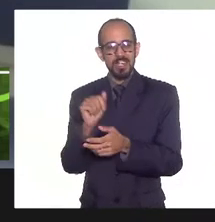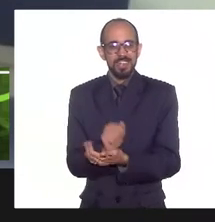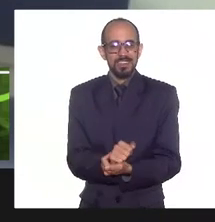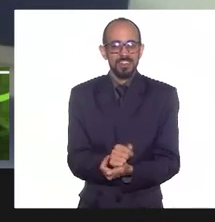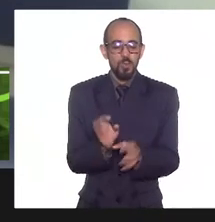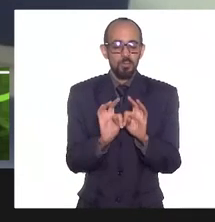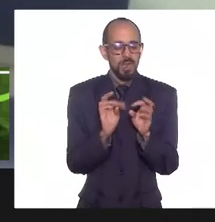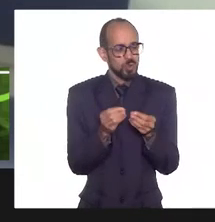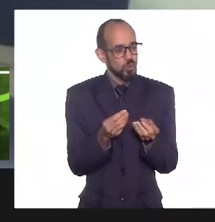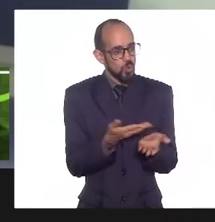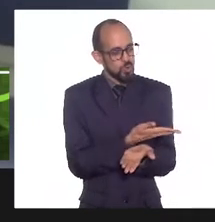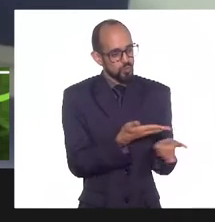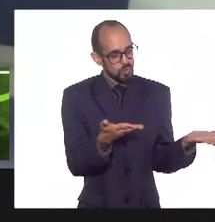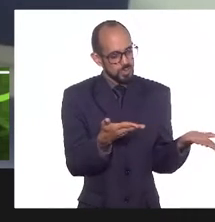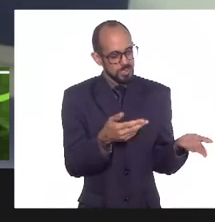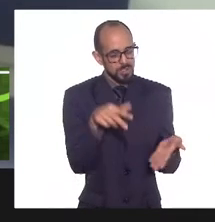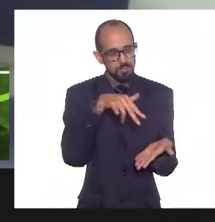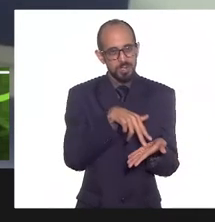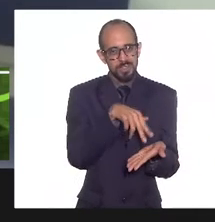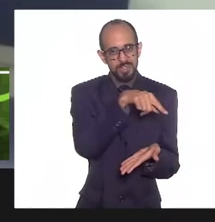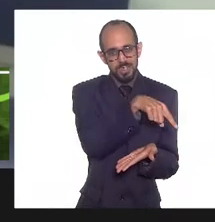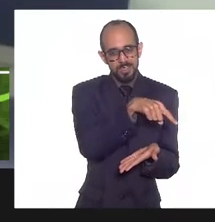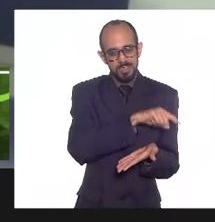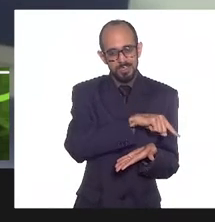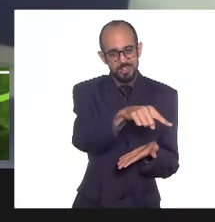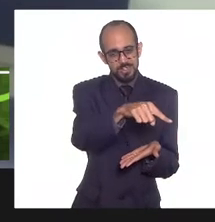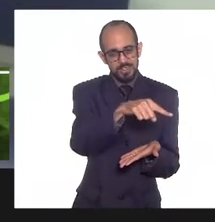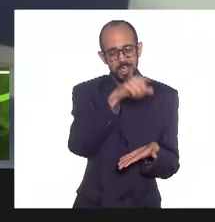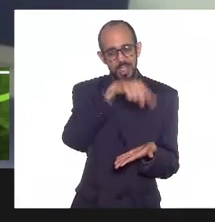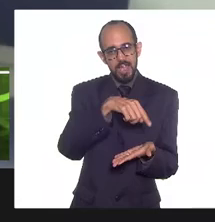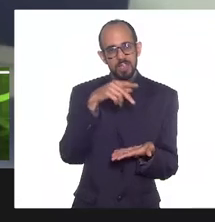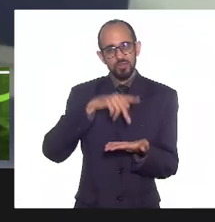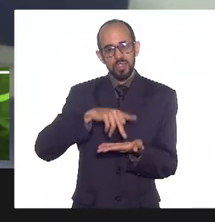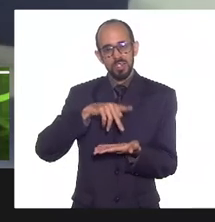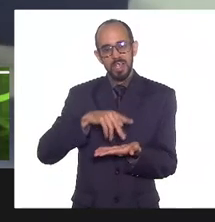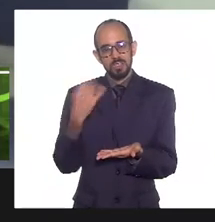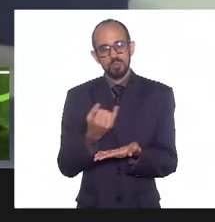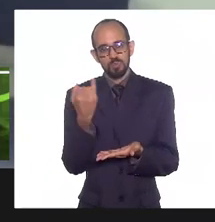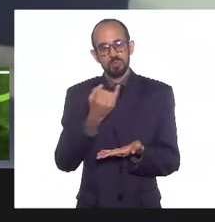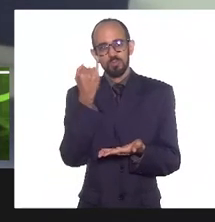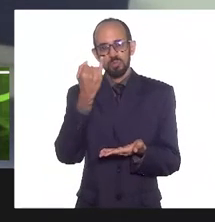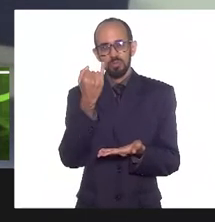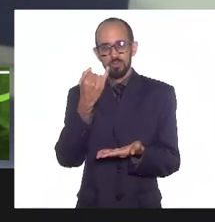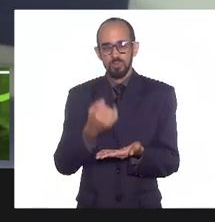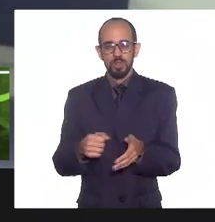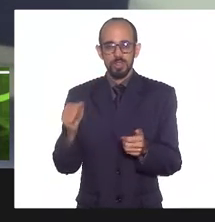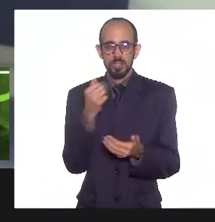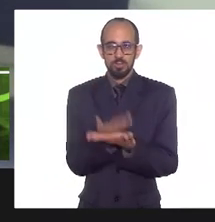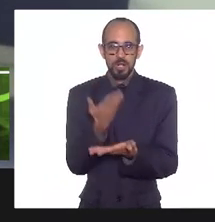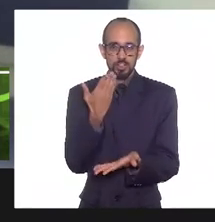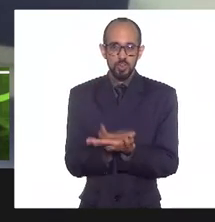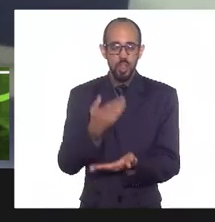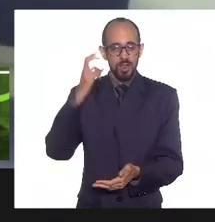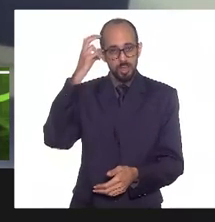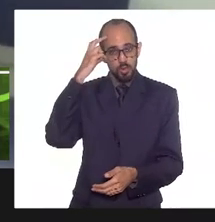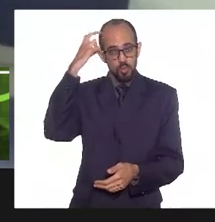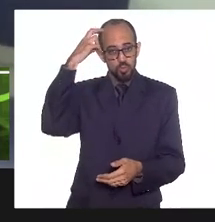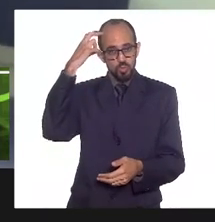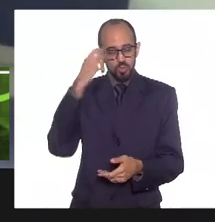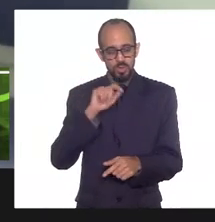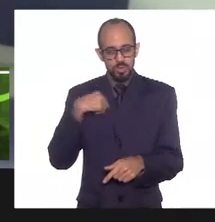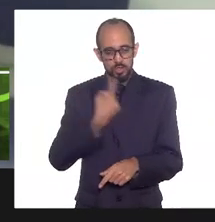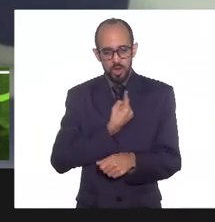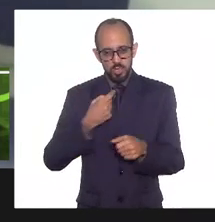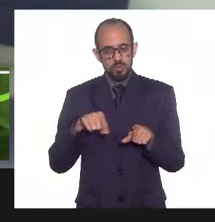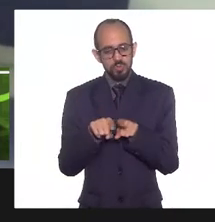vocês que estão aqui presentes são são realmente é importante para a escola da cultura nós vamos fazer